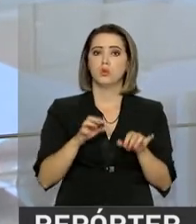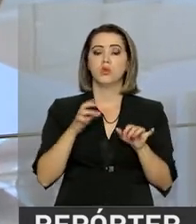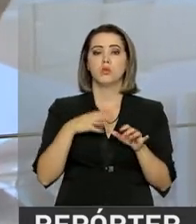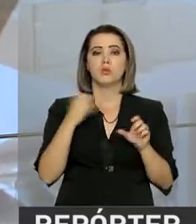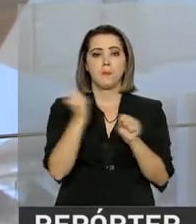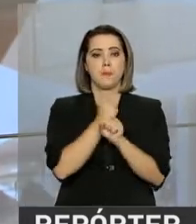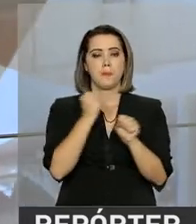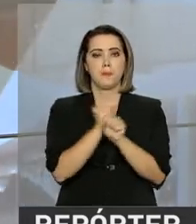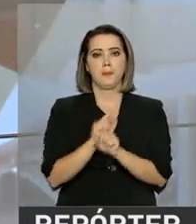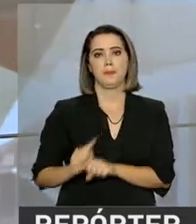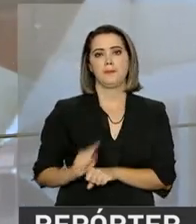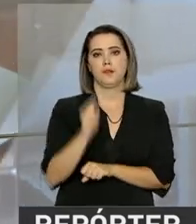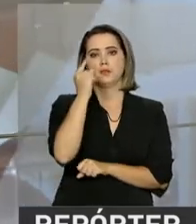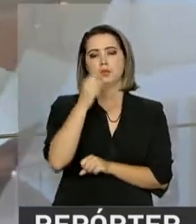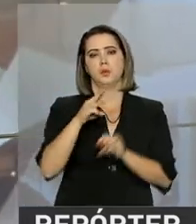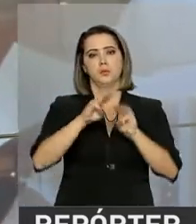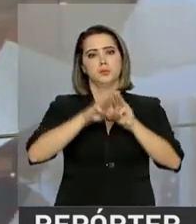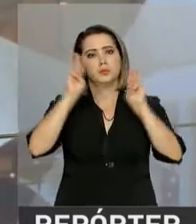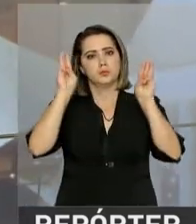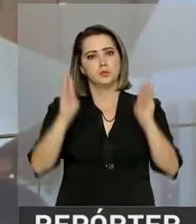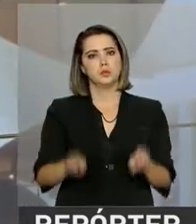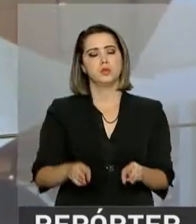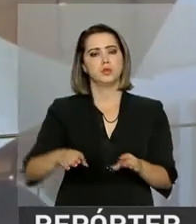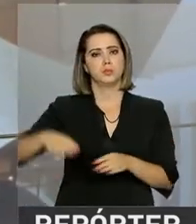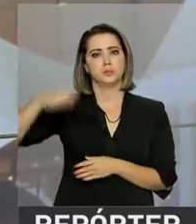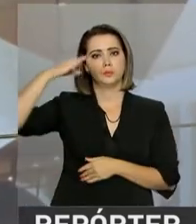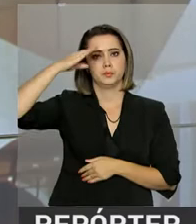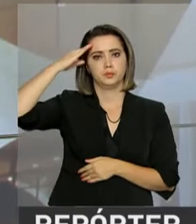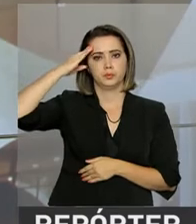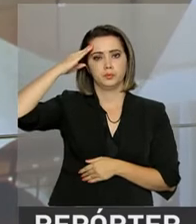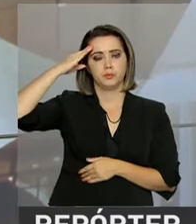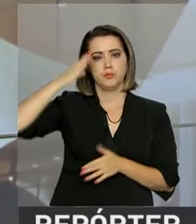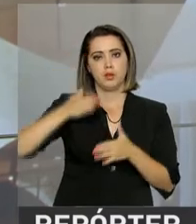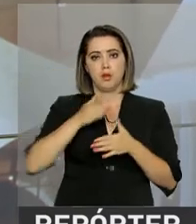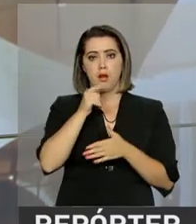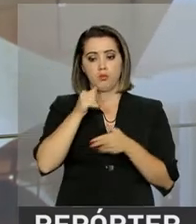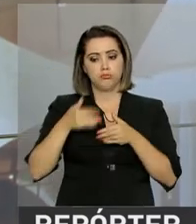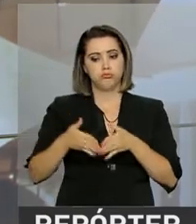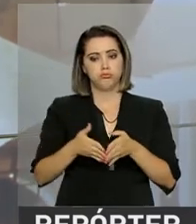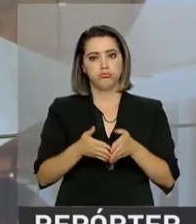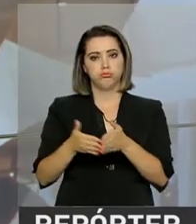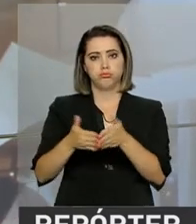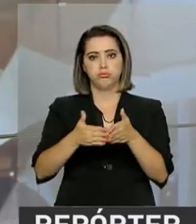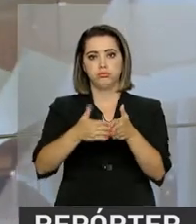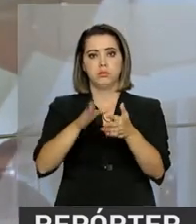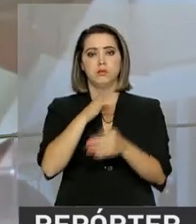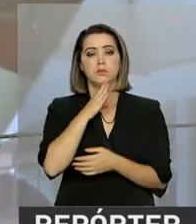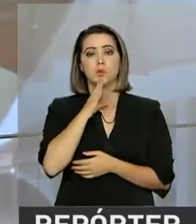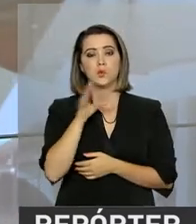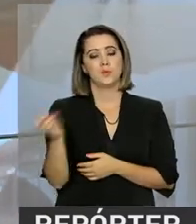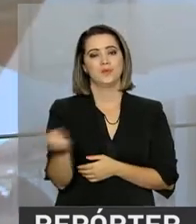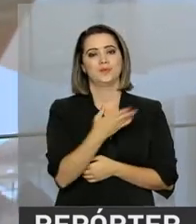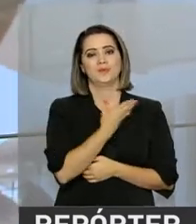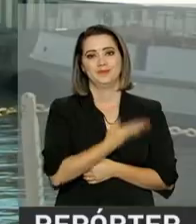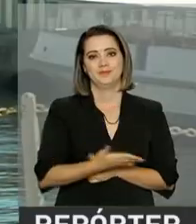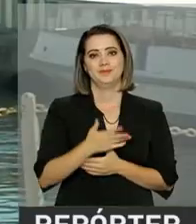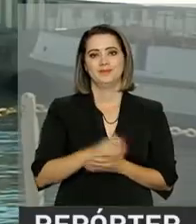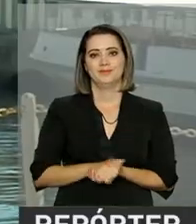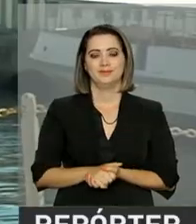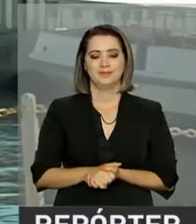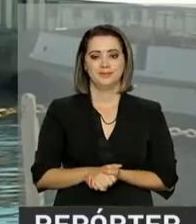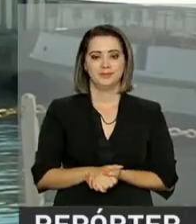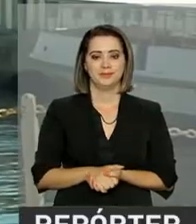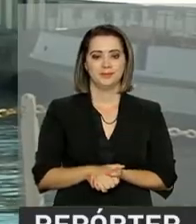será construído o primeiro museu da marinha brasileira nós vamos conhecer a novidade na reportagem de natália melo